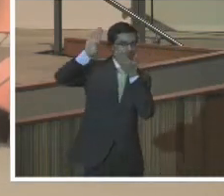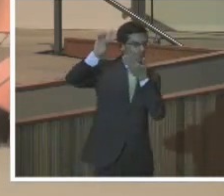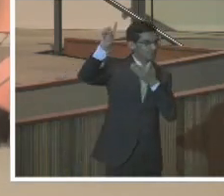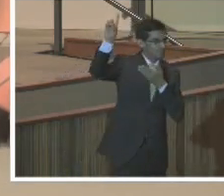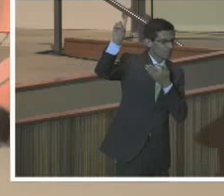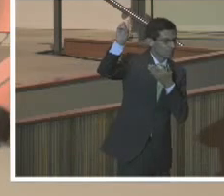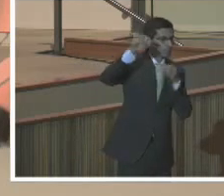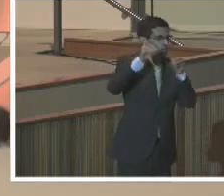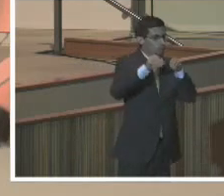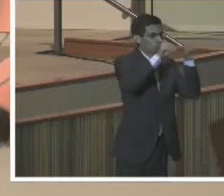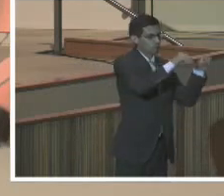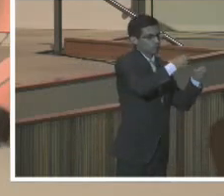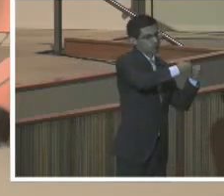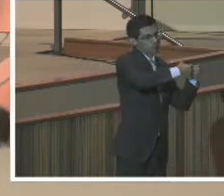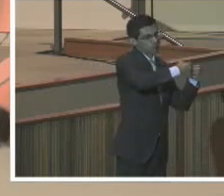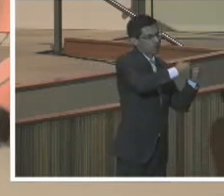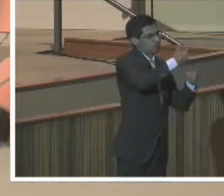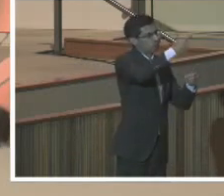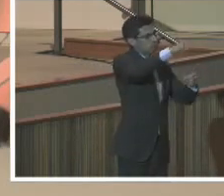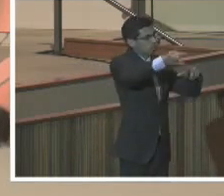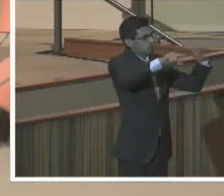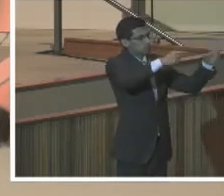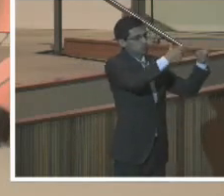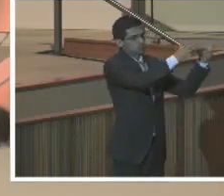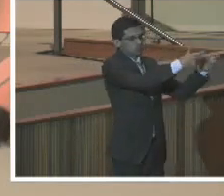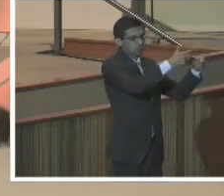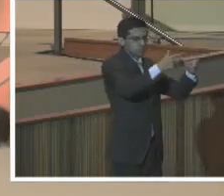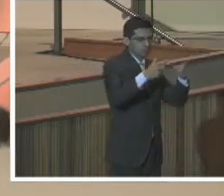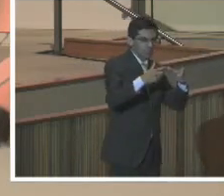mudou de cidade, foi para outros lugares.